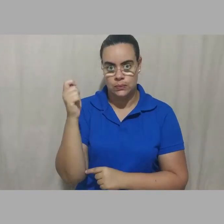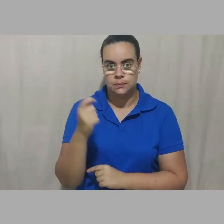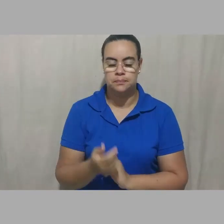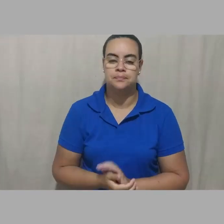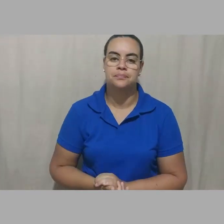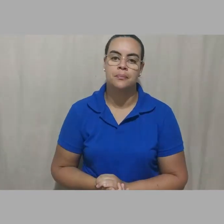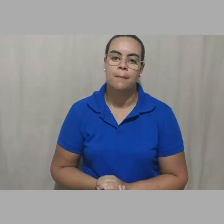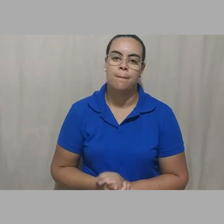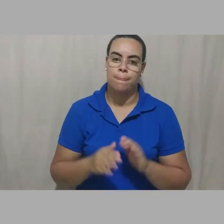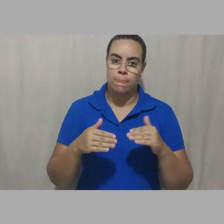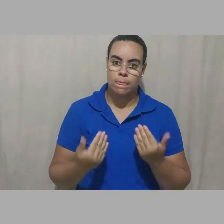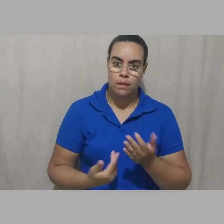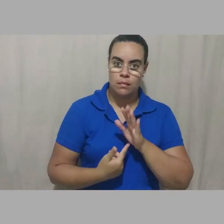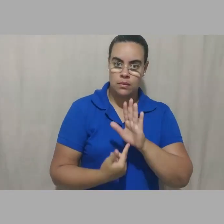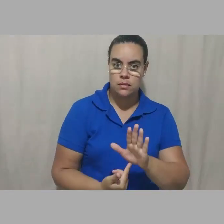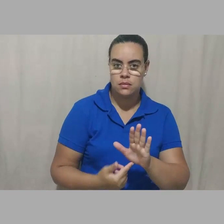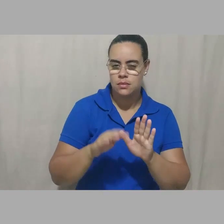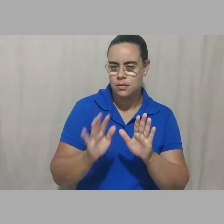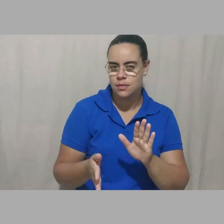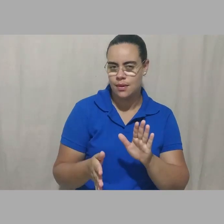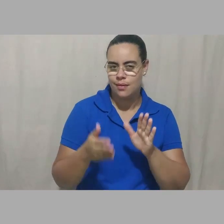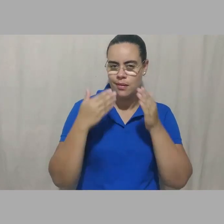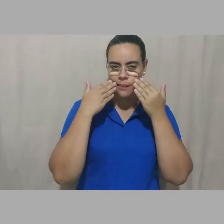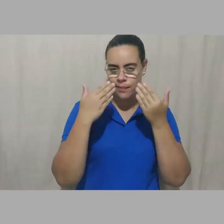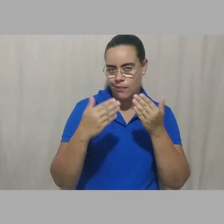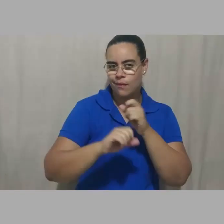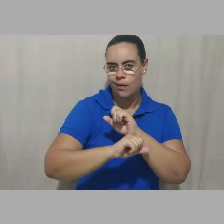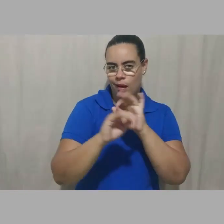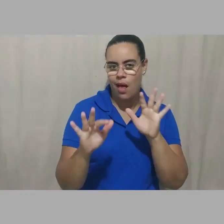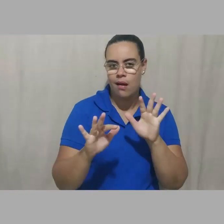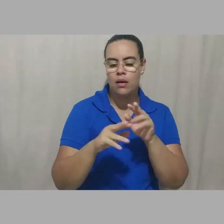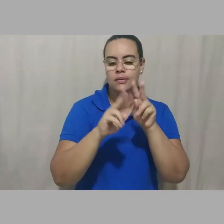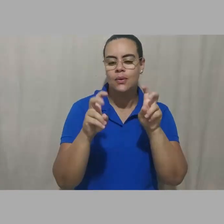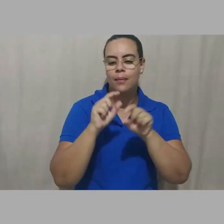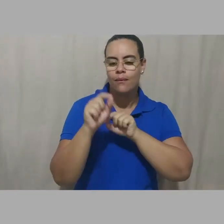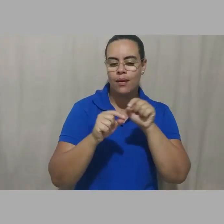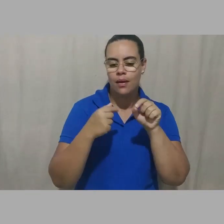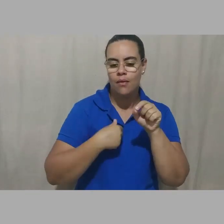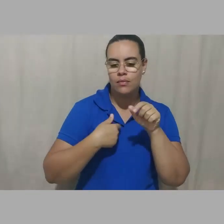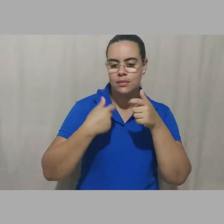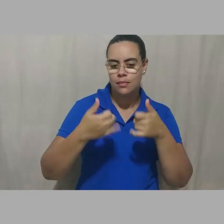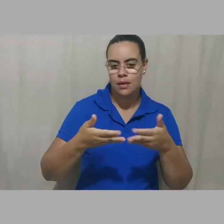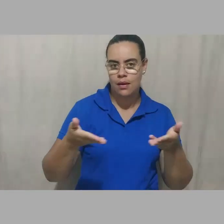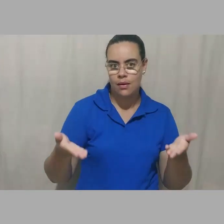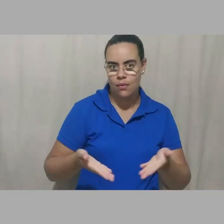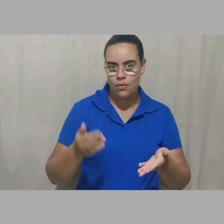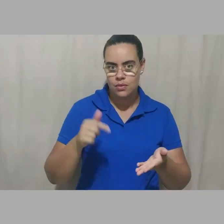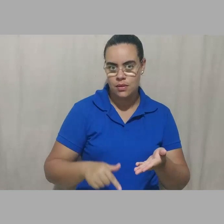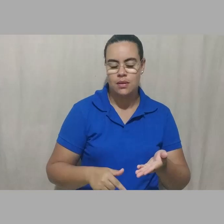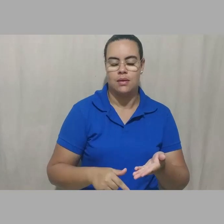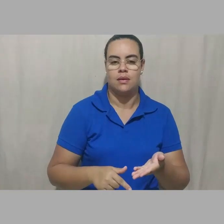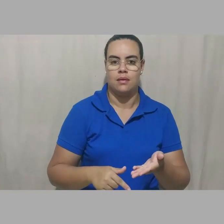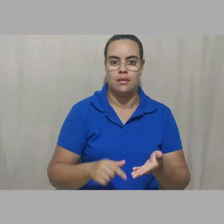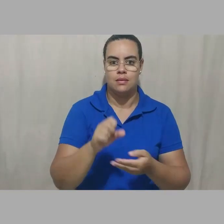Então, a partir dessa apresentação, já fica um pouco evidente sobre o que eu vim falar aqui nesse sarau do Muta, né?